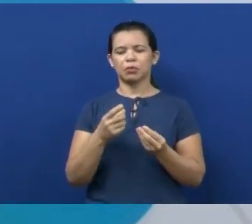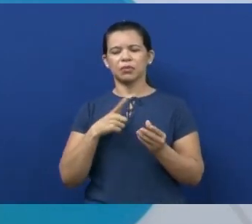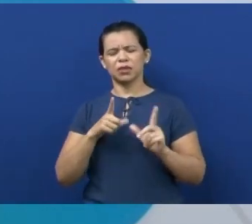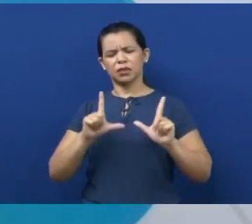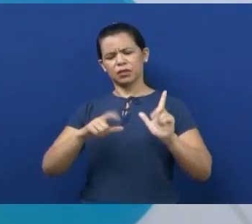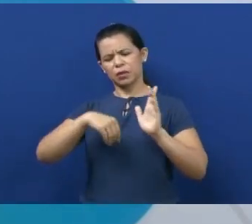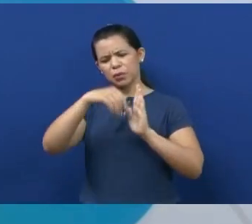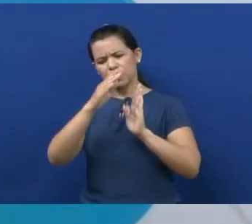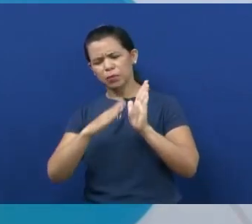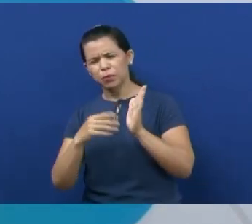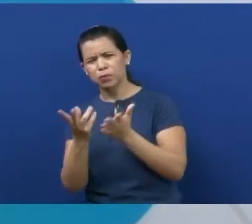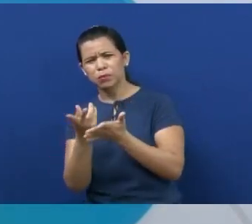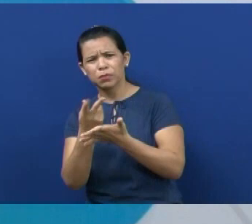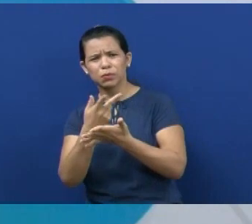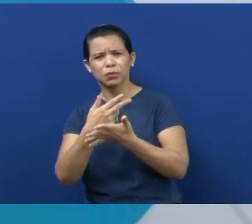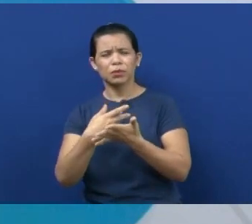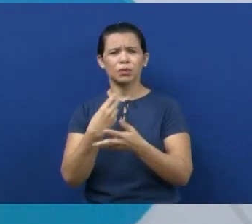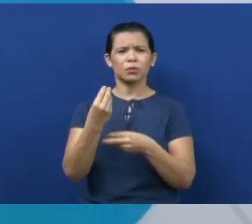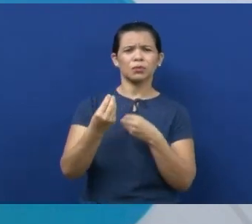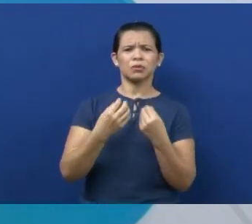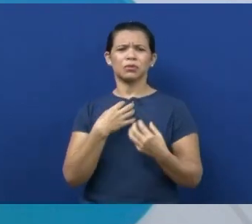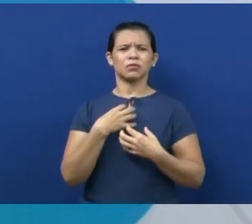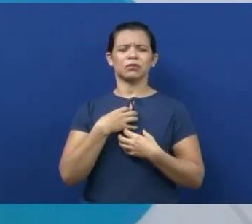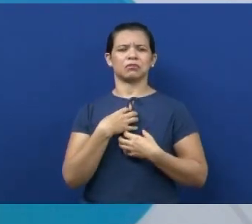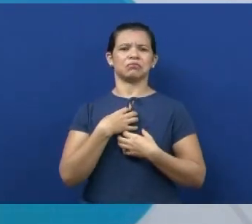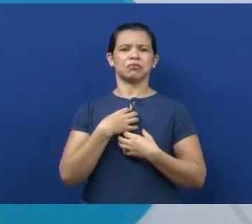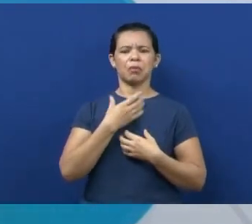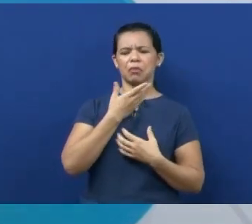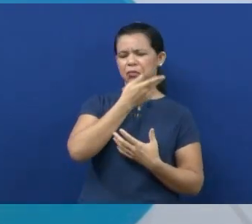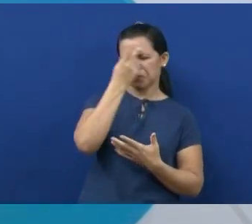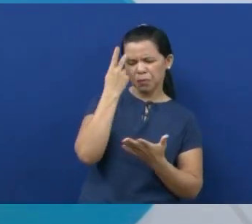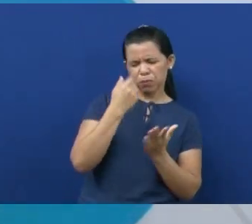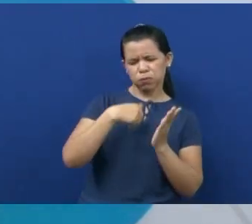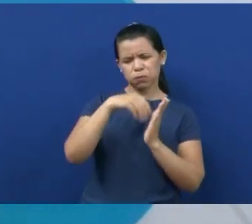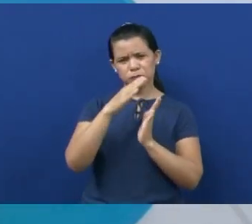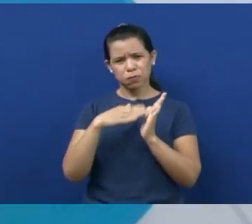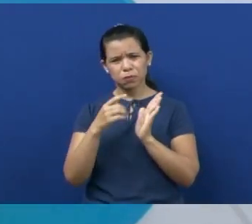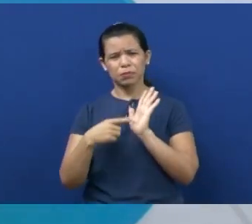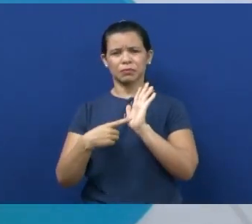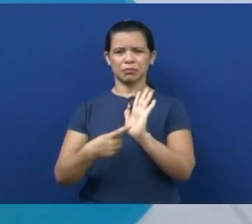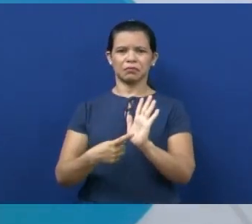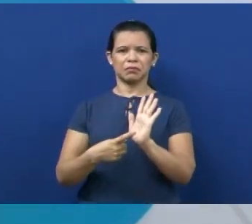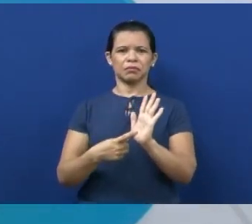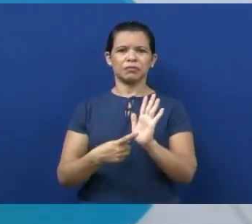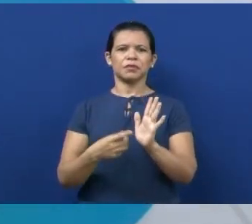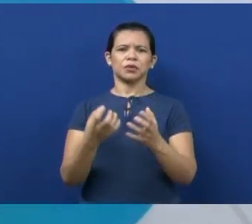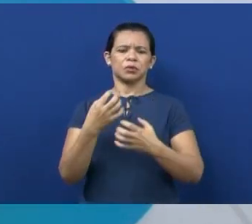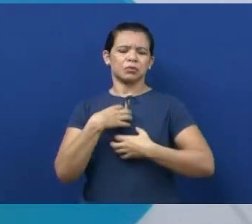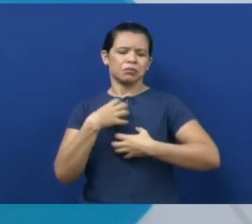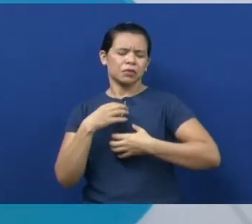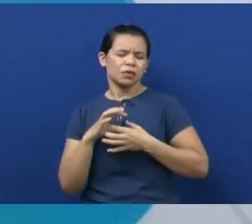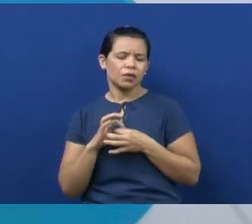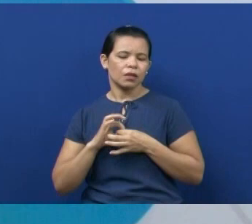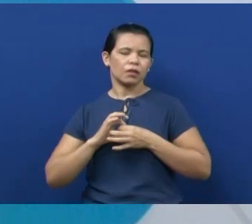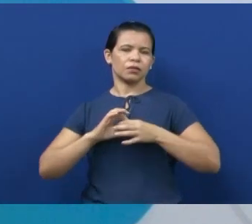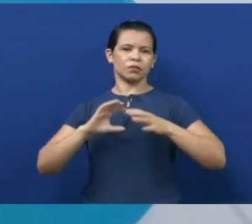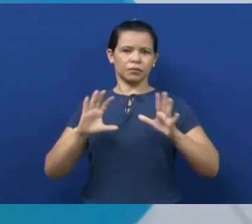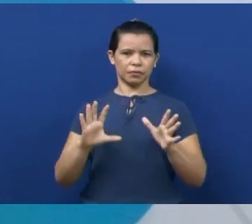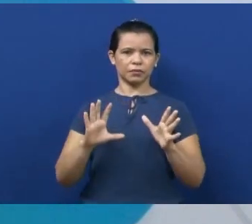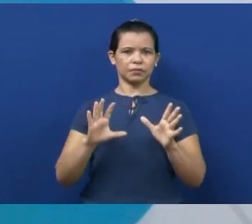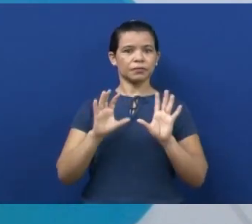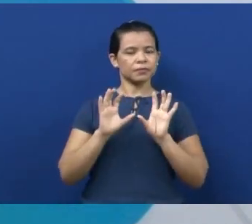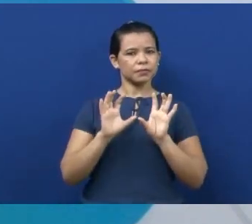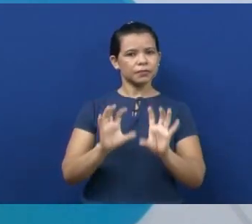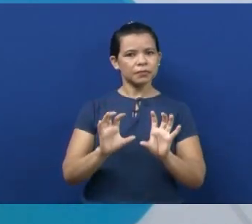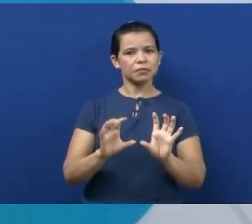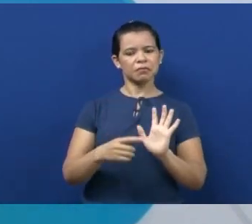de arte, como cada artista se expressa e de uma forma espontânea, de uma forma livre, assim